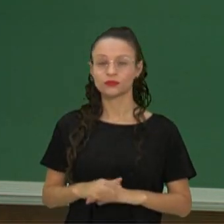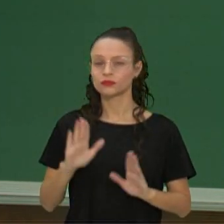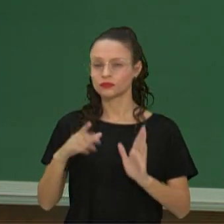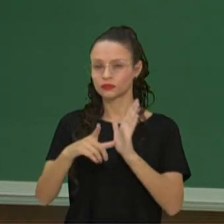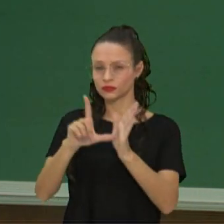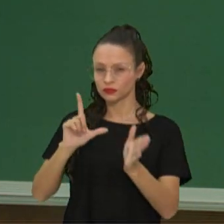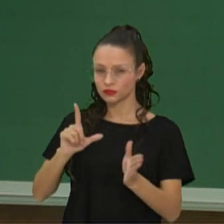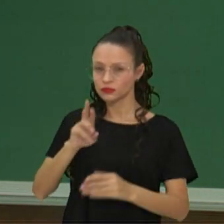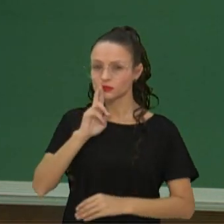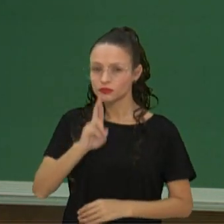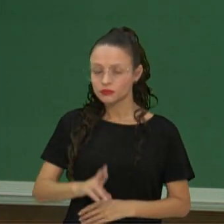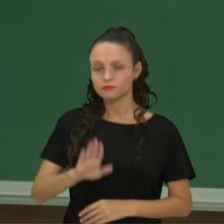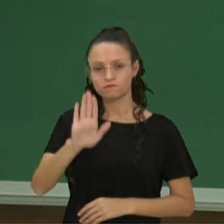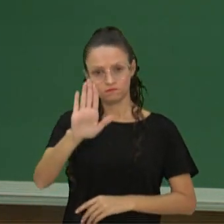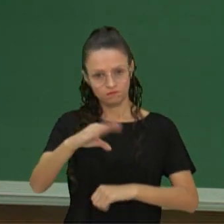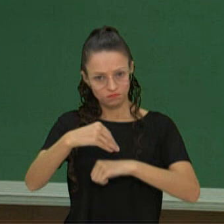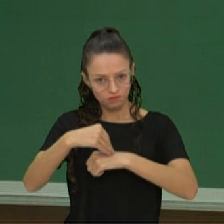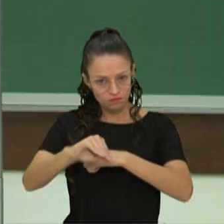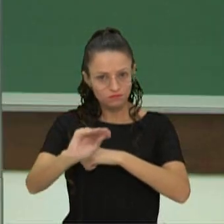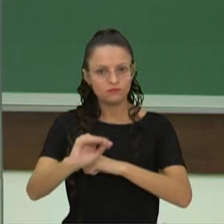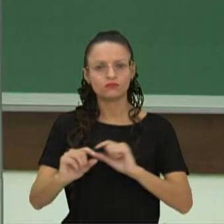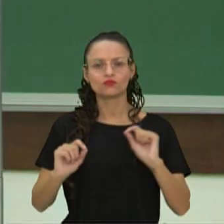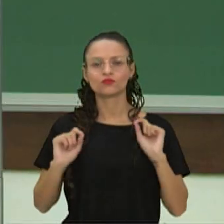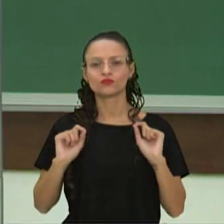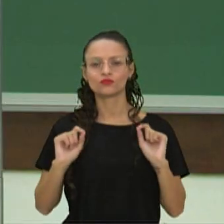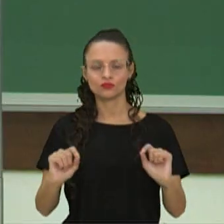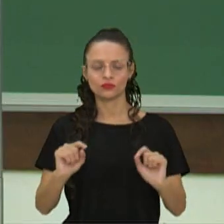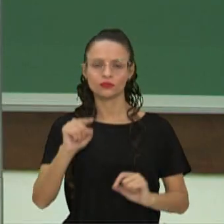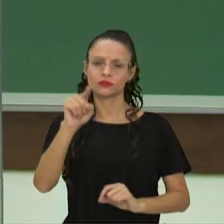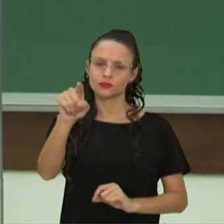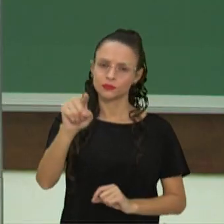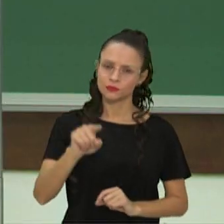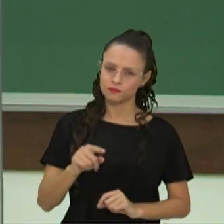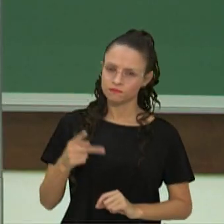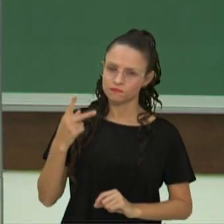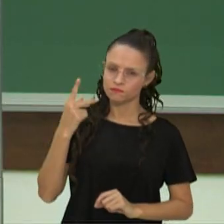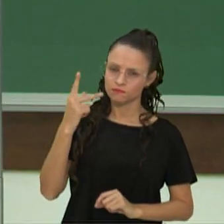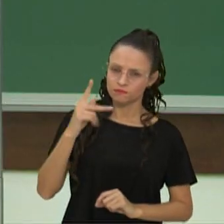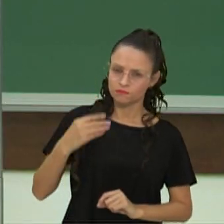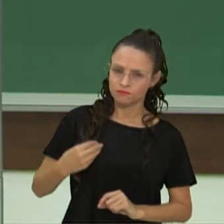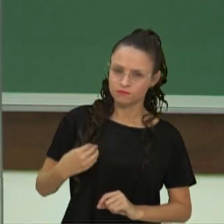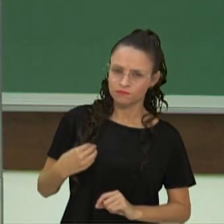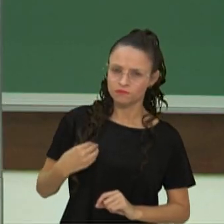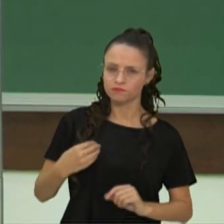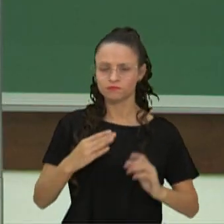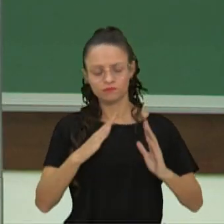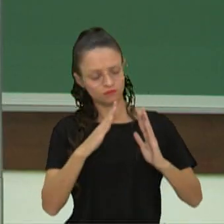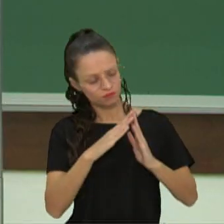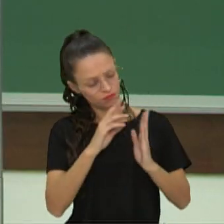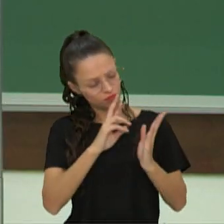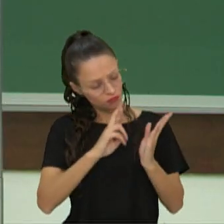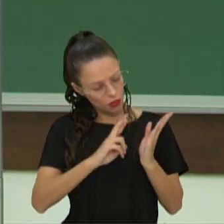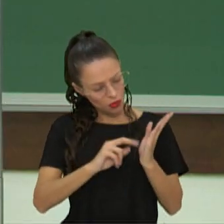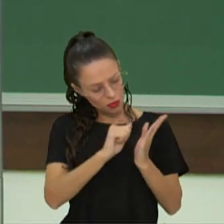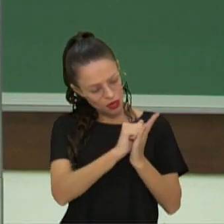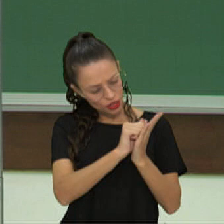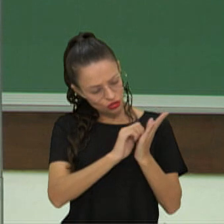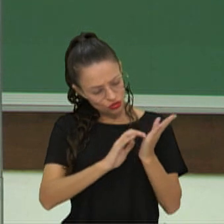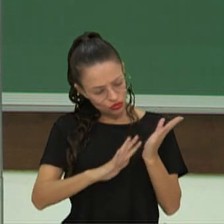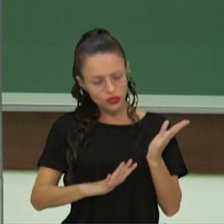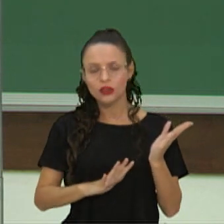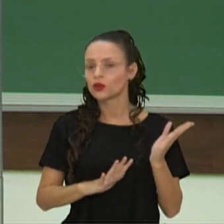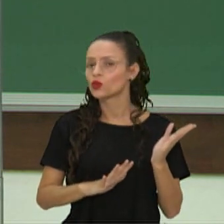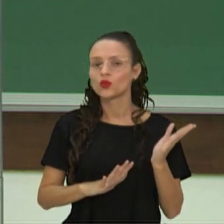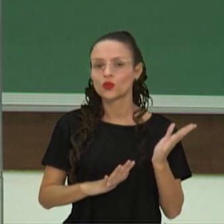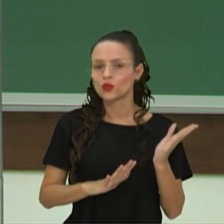da gente resolver esse exercício, eu quero comentar uma coisa com você. Talvez você está em casa fazendo exercício, e até comentando no aplicativo, no chat e